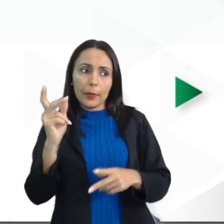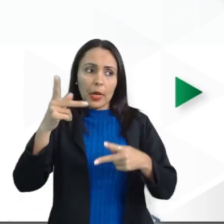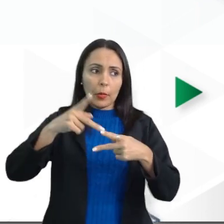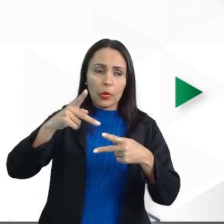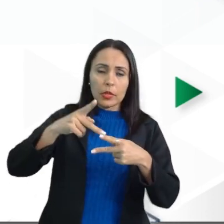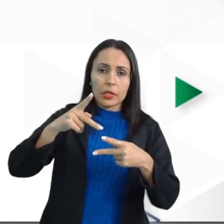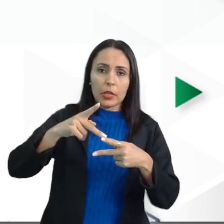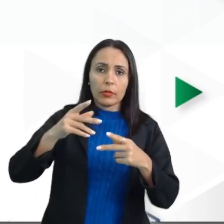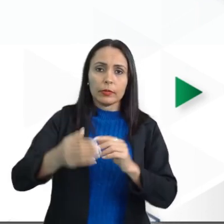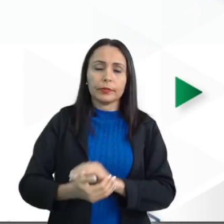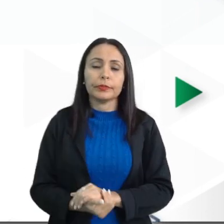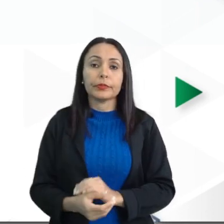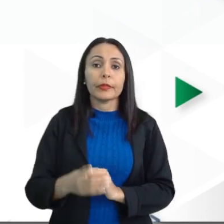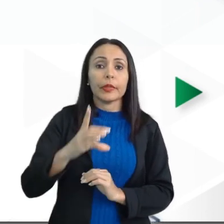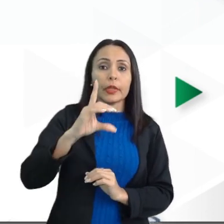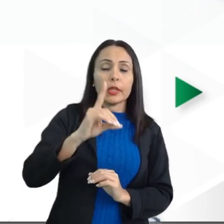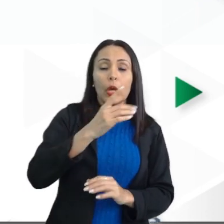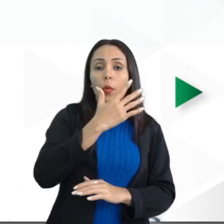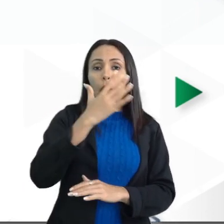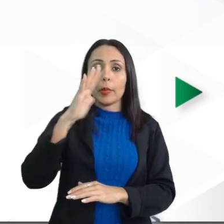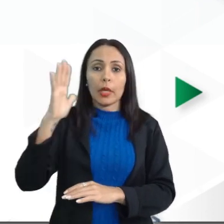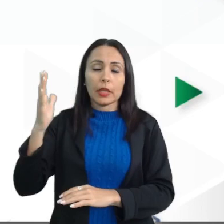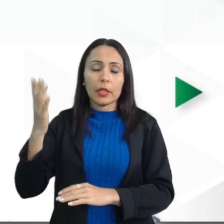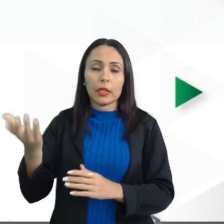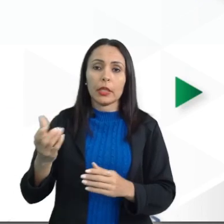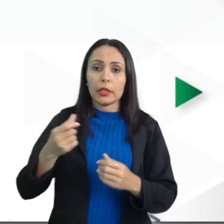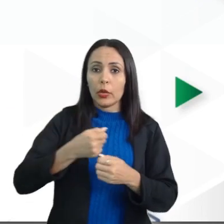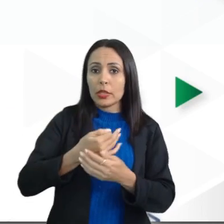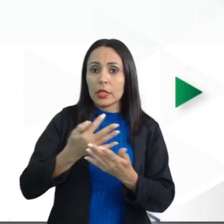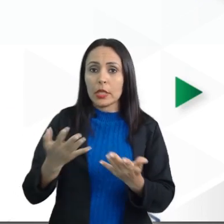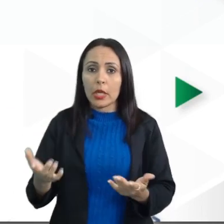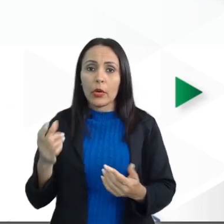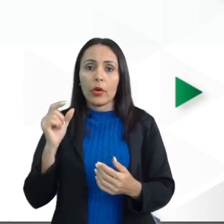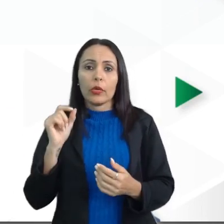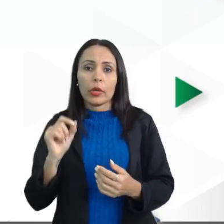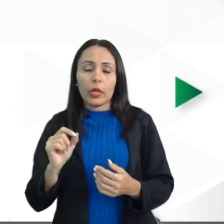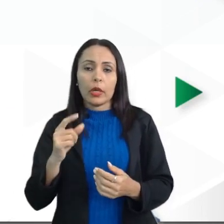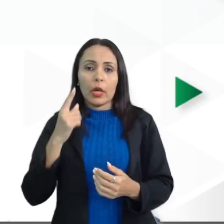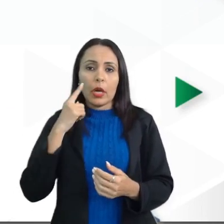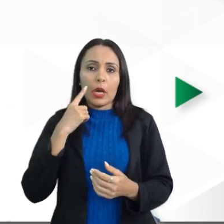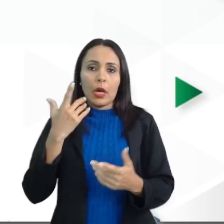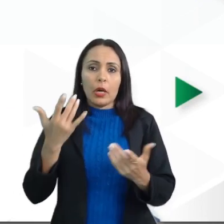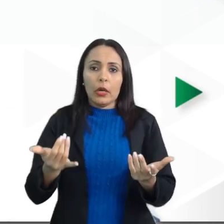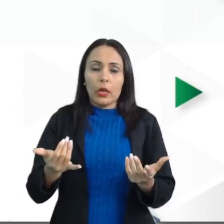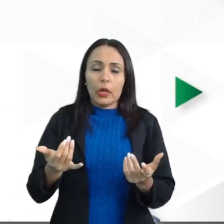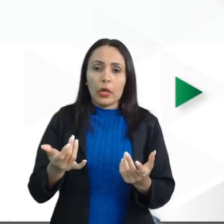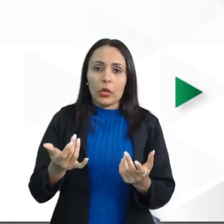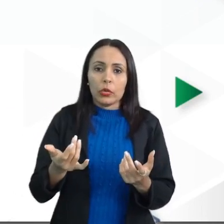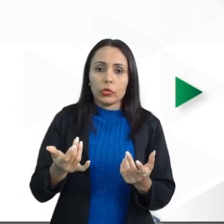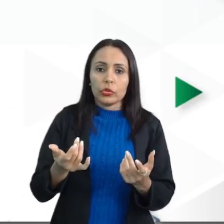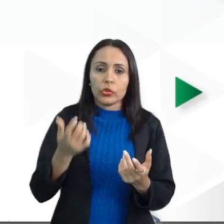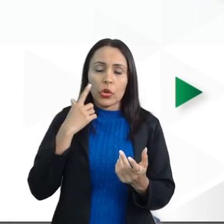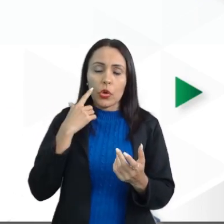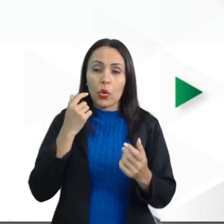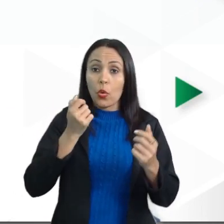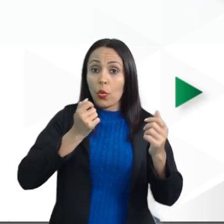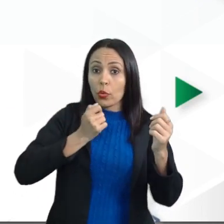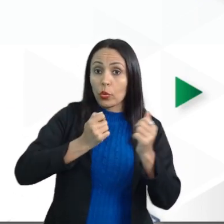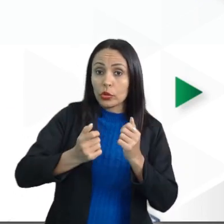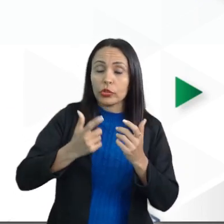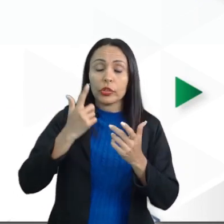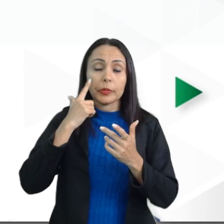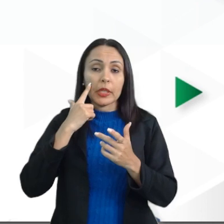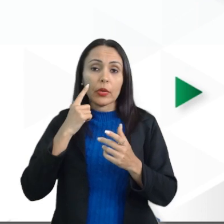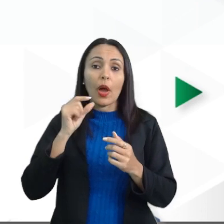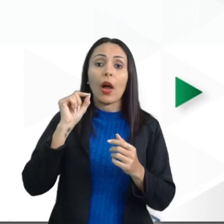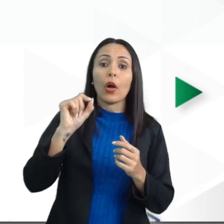diz, o ambientalista não cedeu a quê? Aos constrangimentos. Nesse caso, que